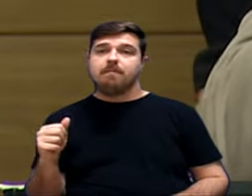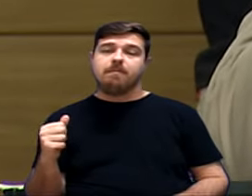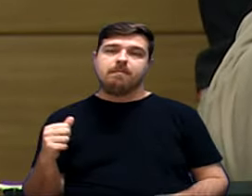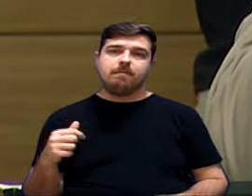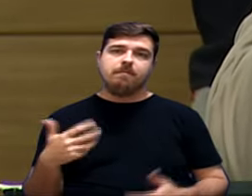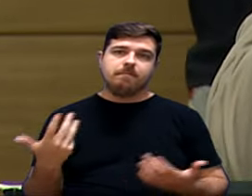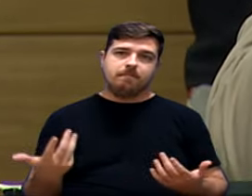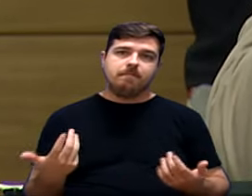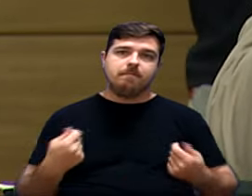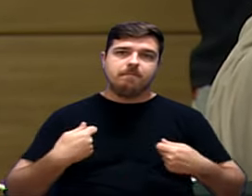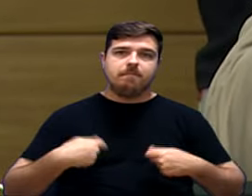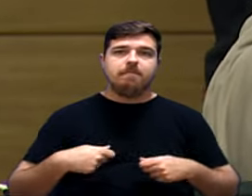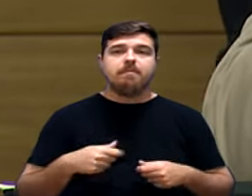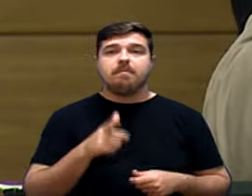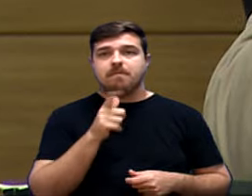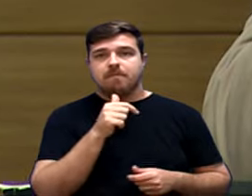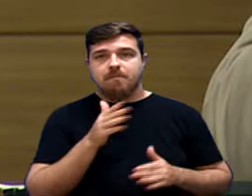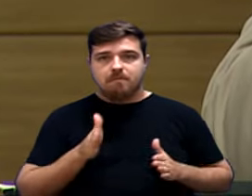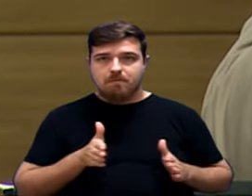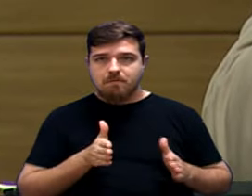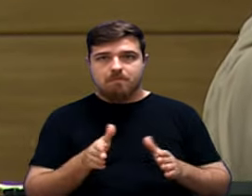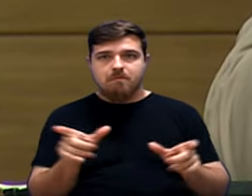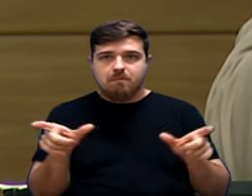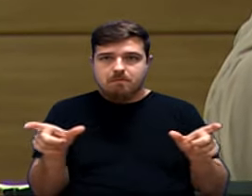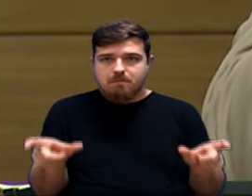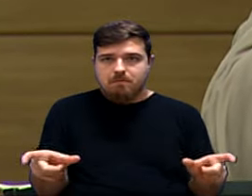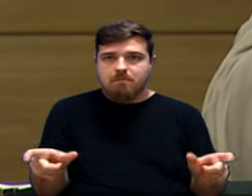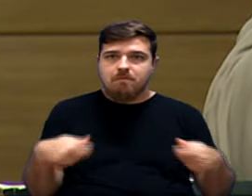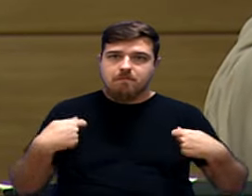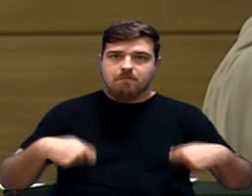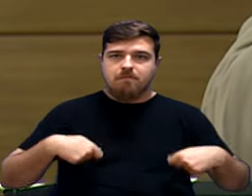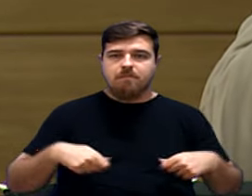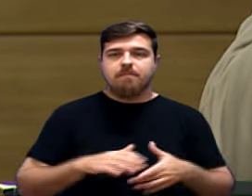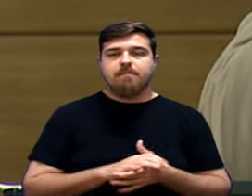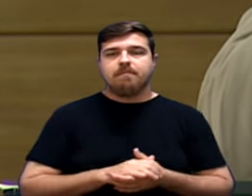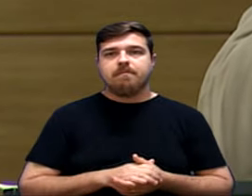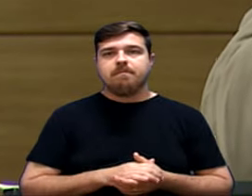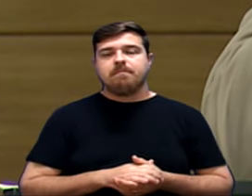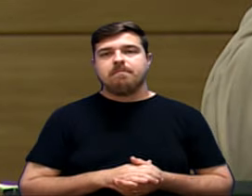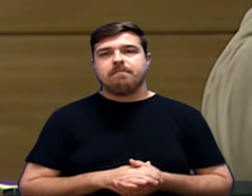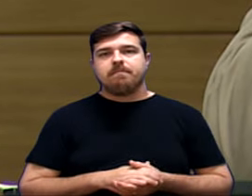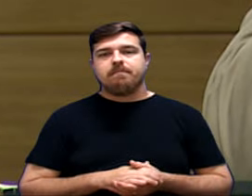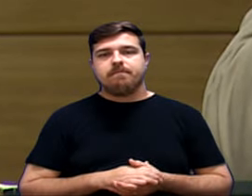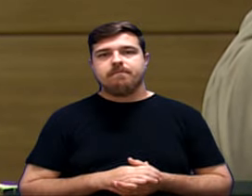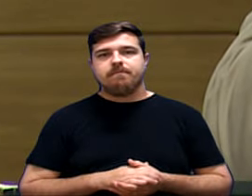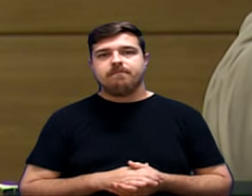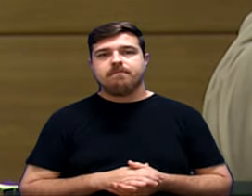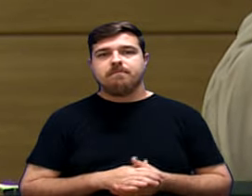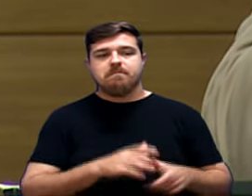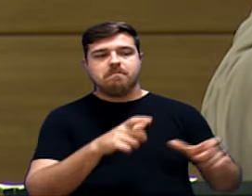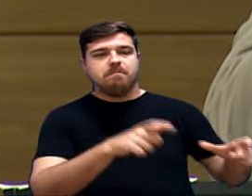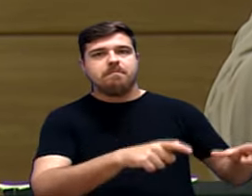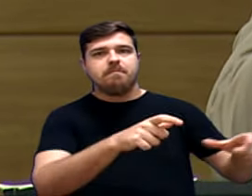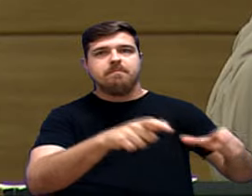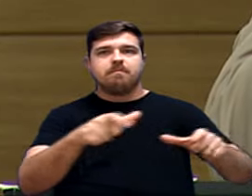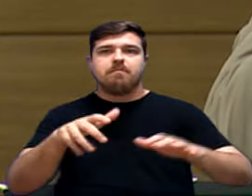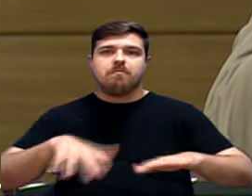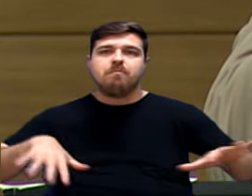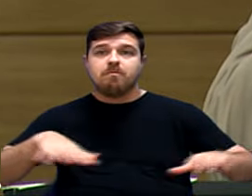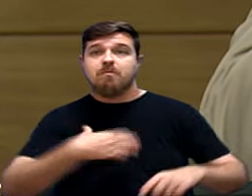né ao longo dos Córregos Rios já conhecidos as áreas que estão